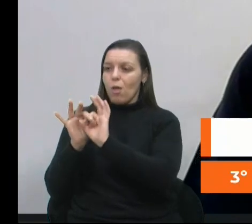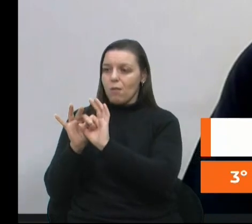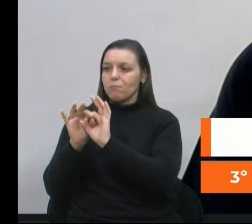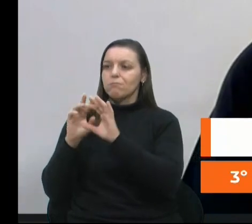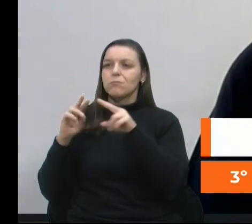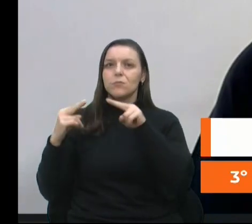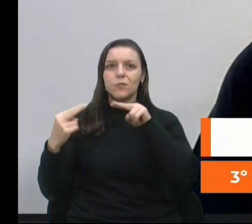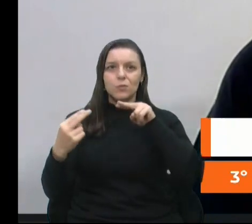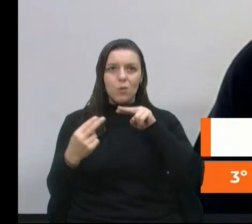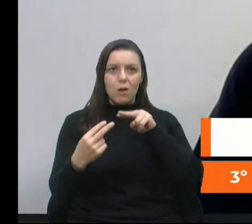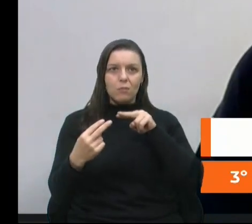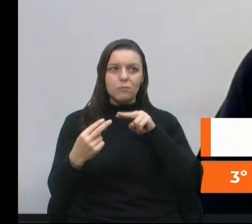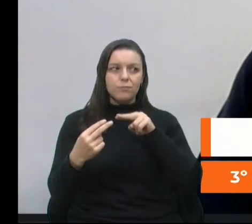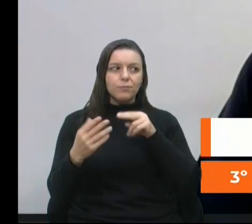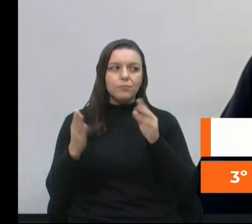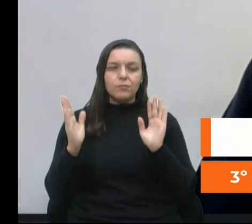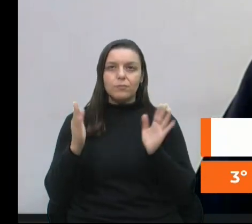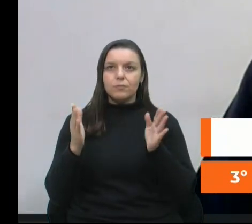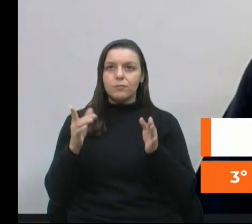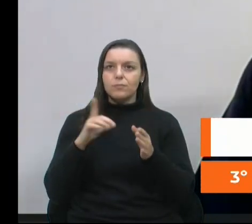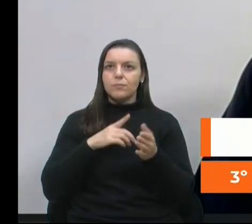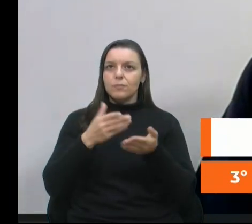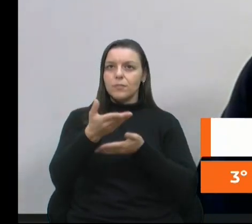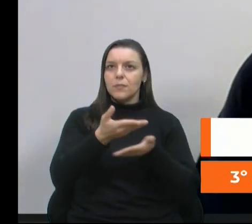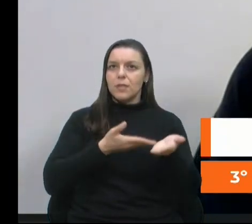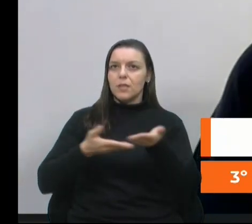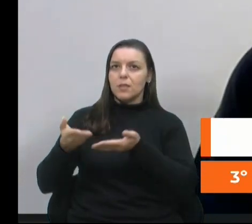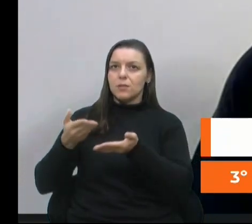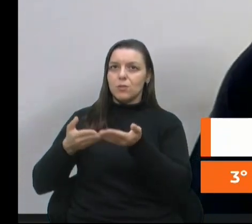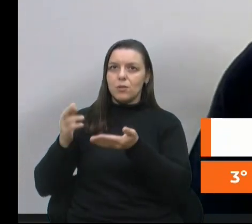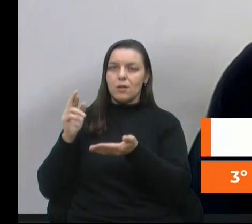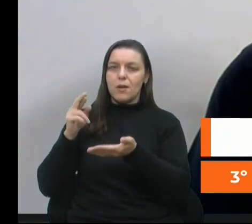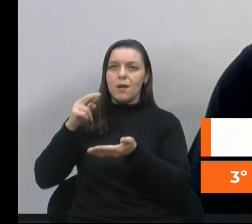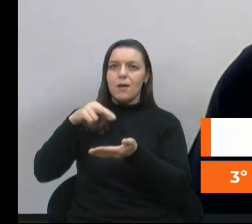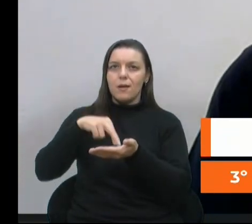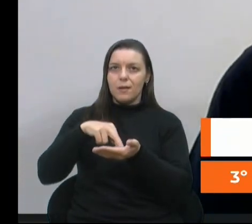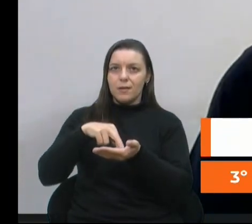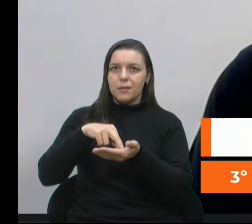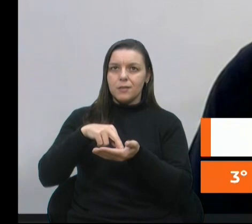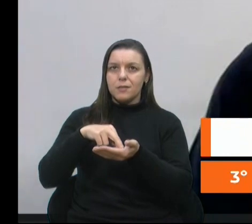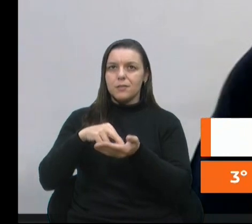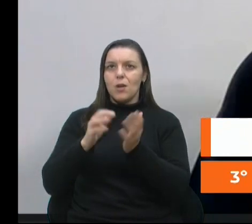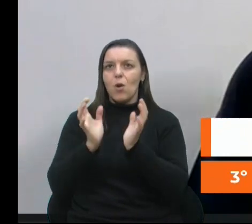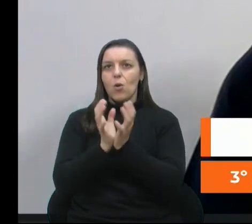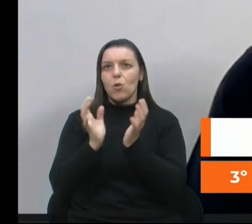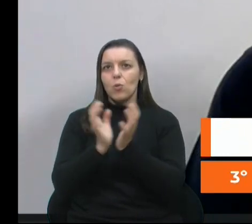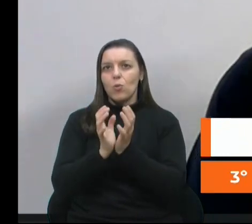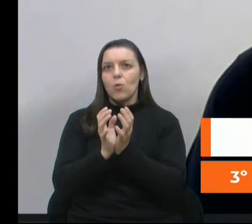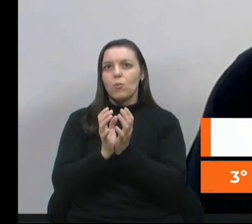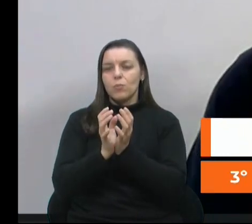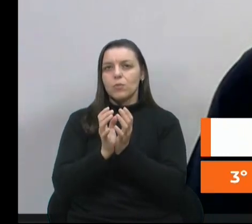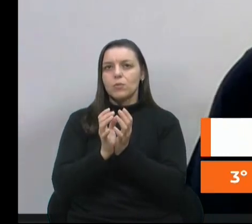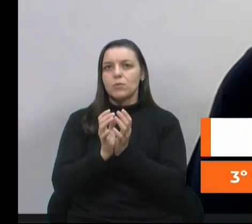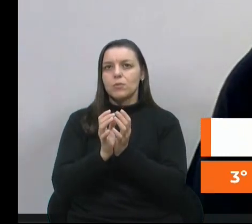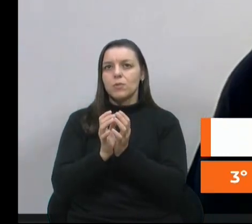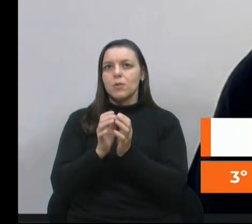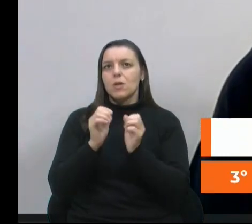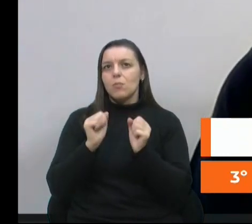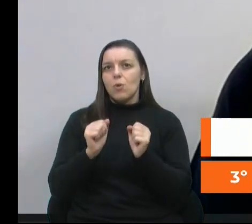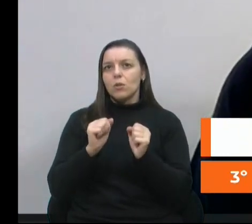virtual, agora também buscando interações reais, que podem ser em grupos no Discord, que podem ser